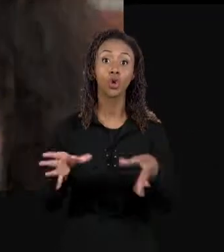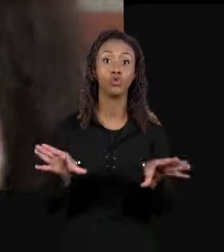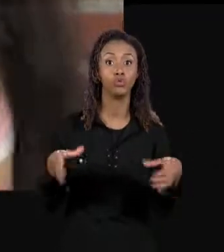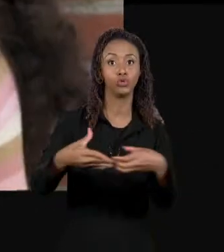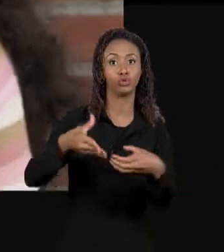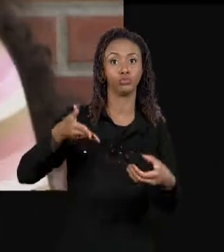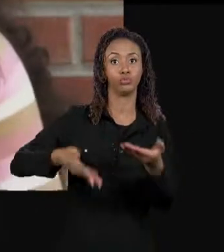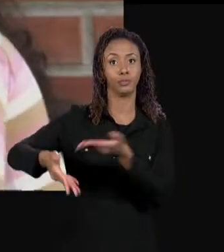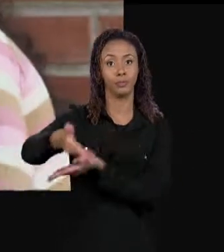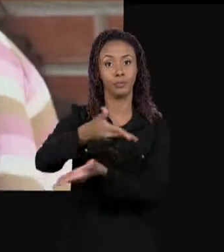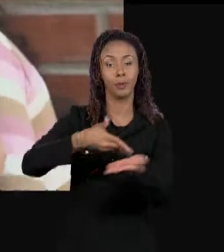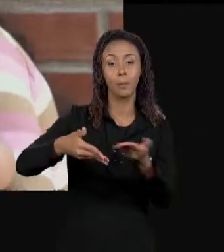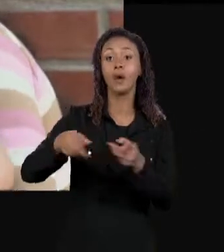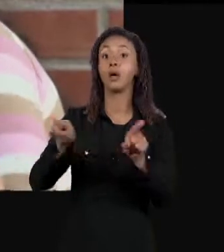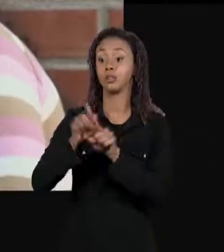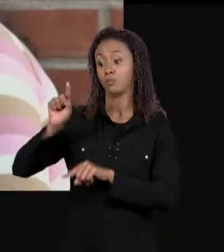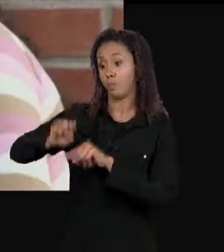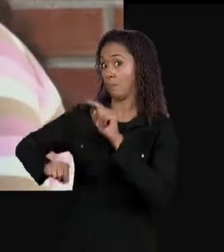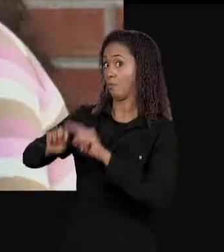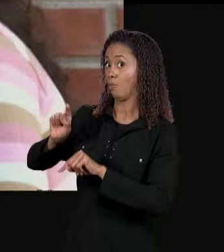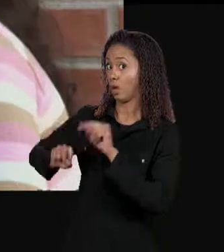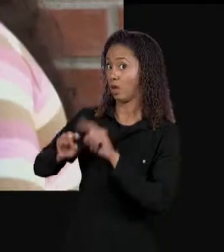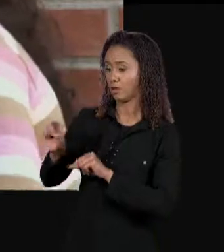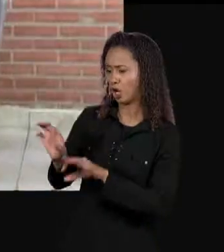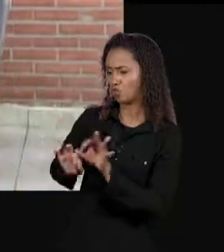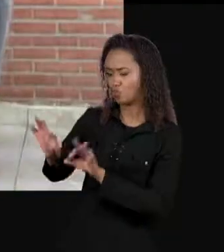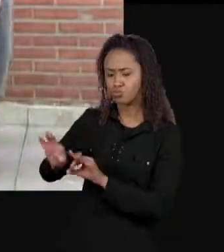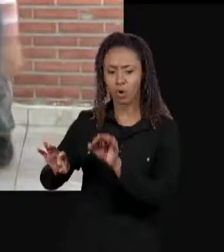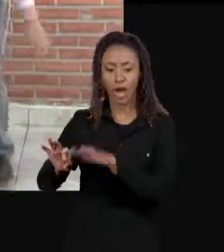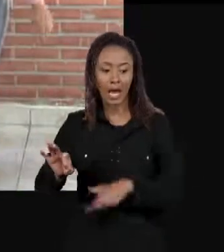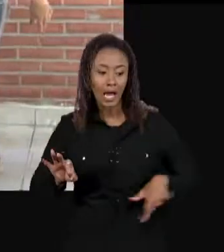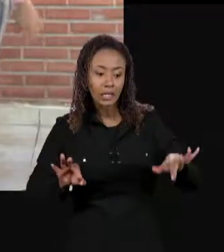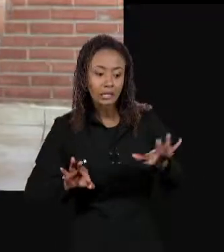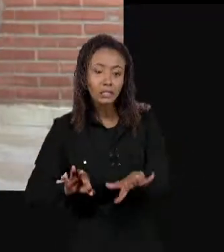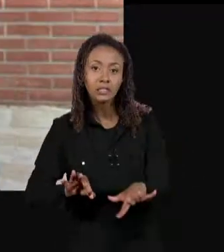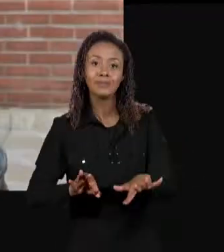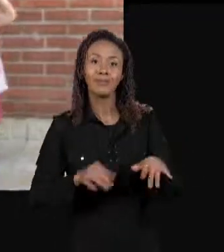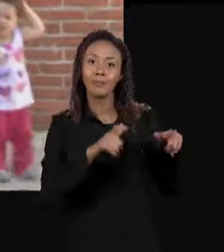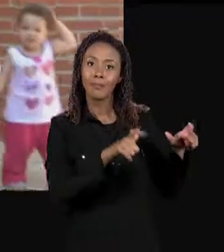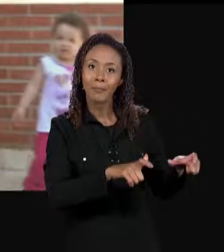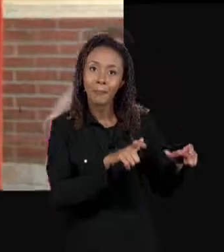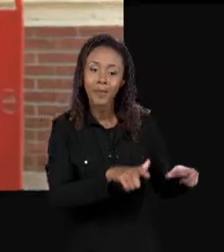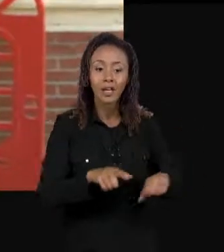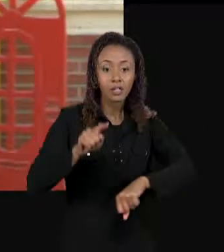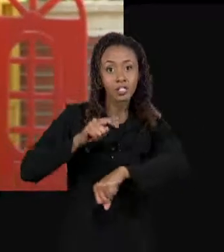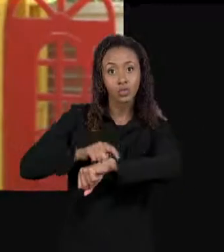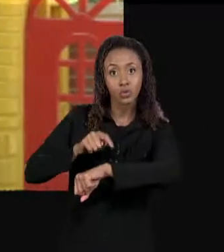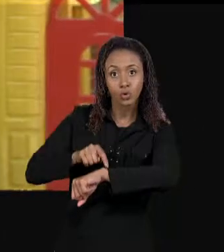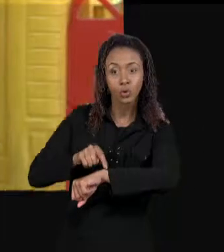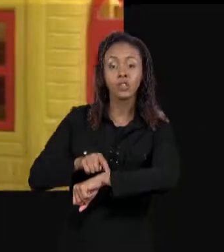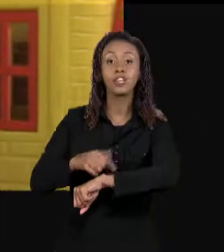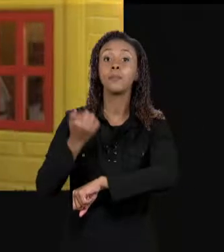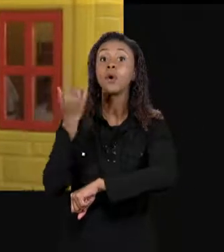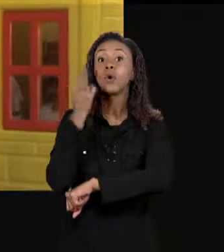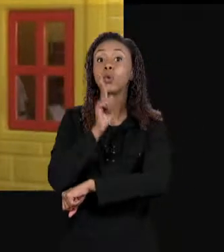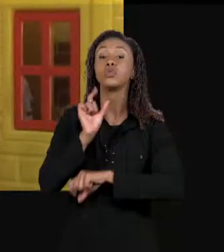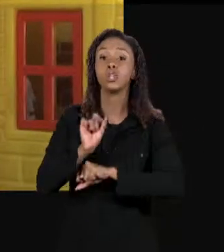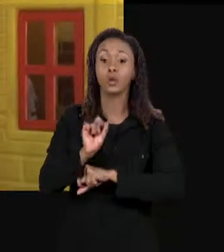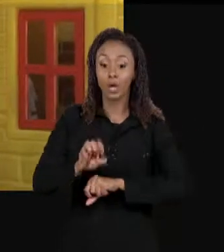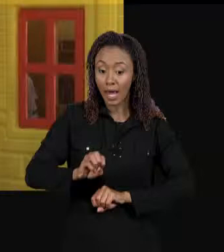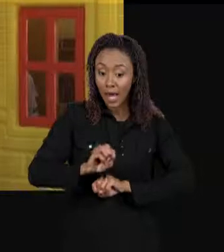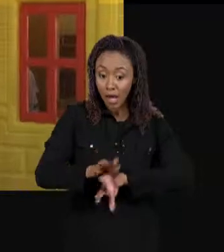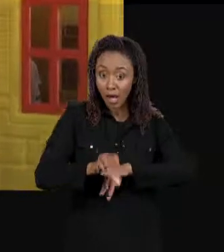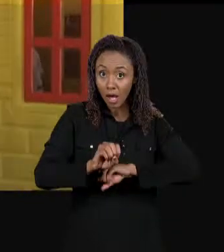a organização de materiais, espaços e tempos que assegurem a educação em sua